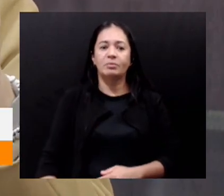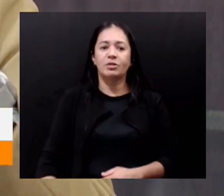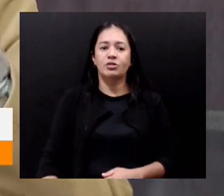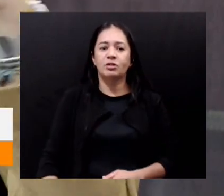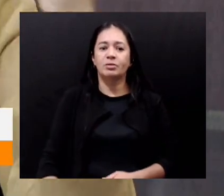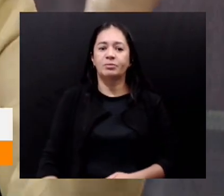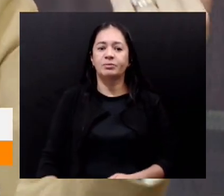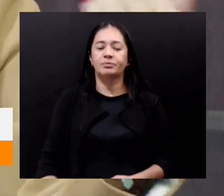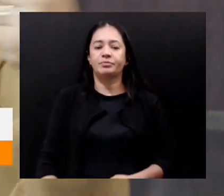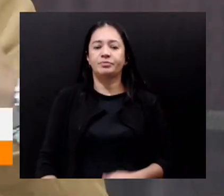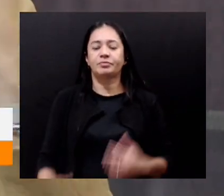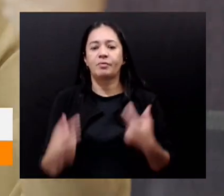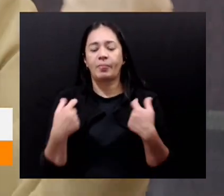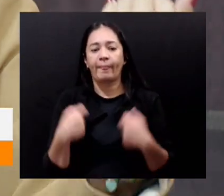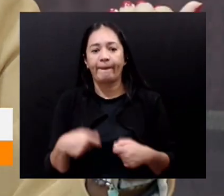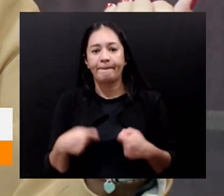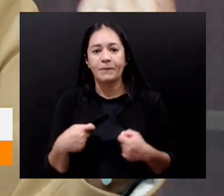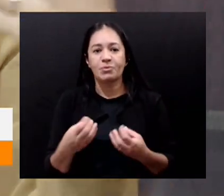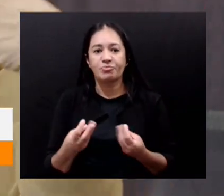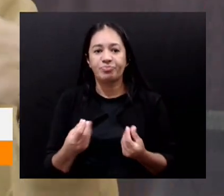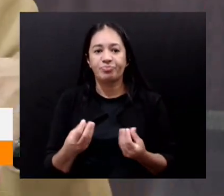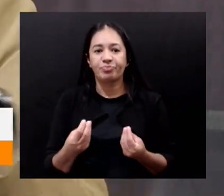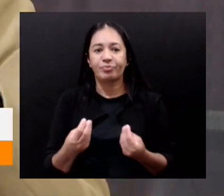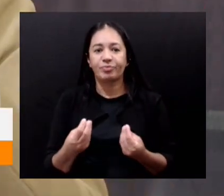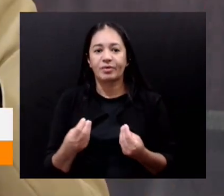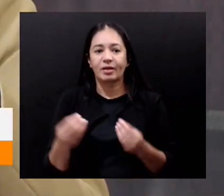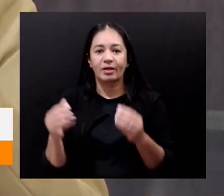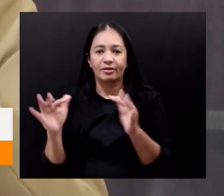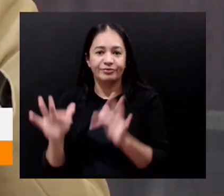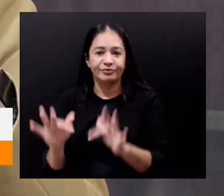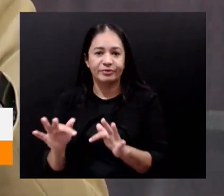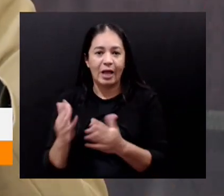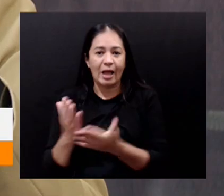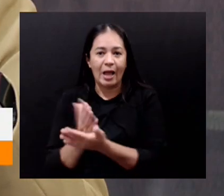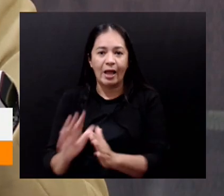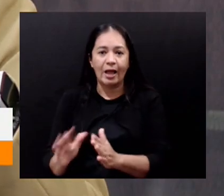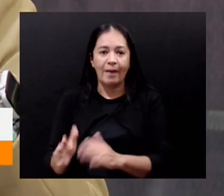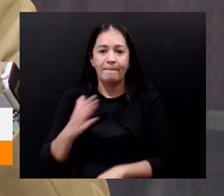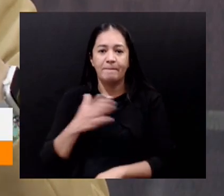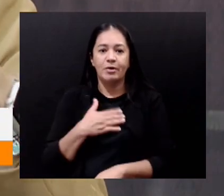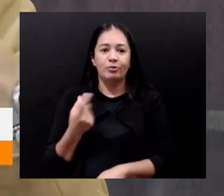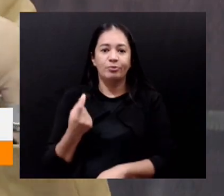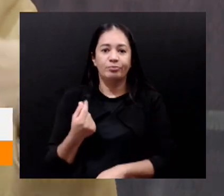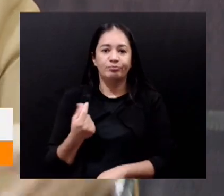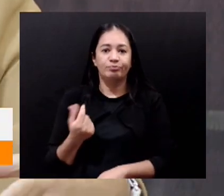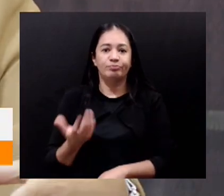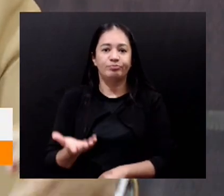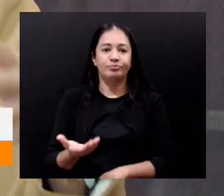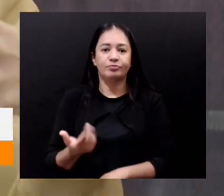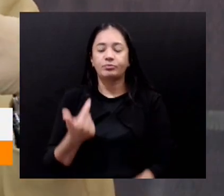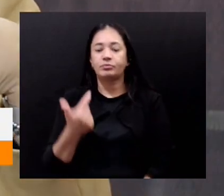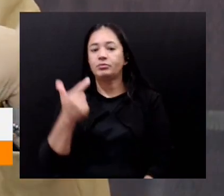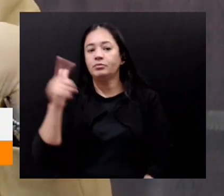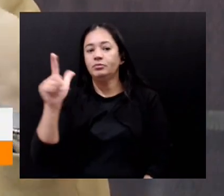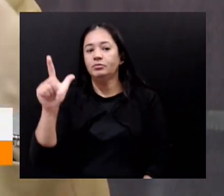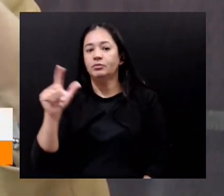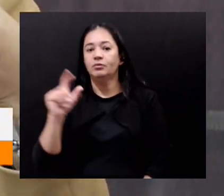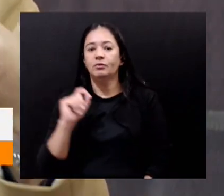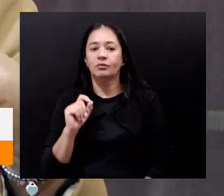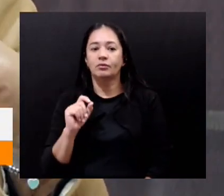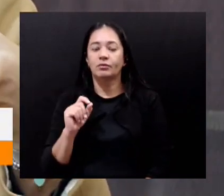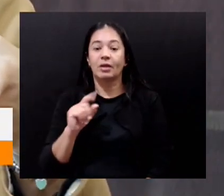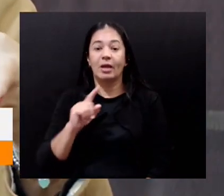precisar terminar com as minhas reservas. E aí é fundamental. Outra coisa que eu alerto é o seguinte: em Portugal não